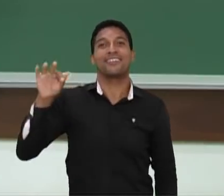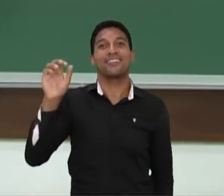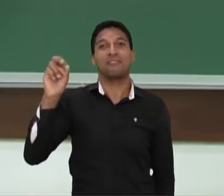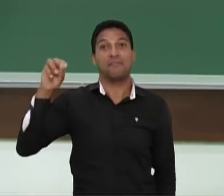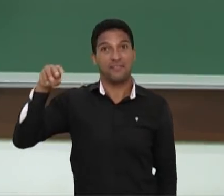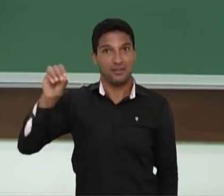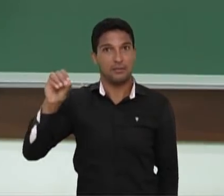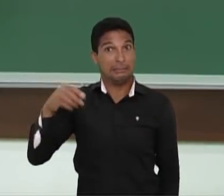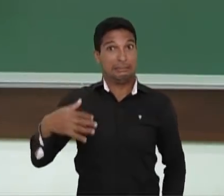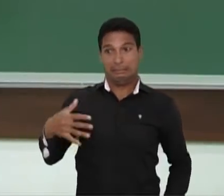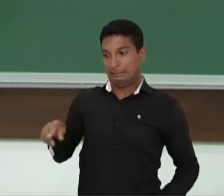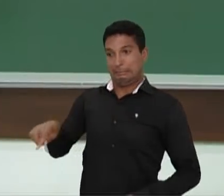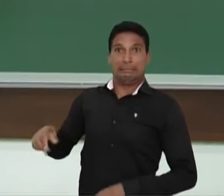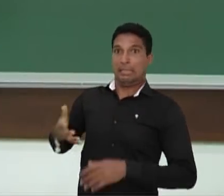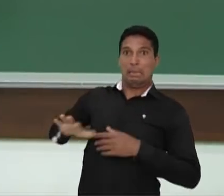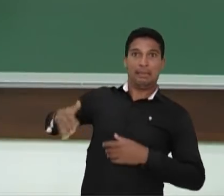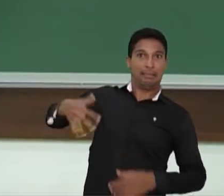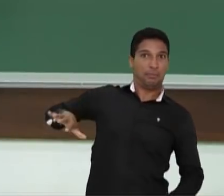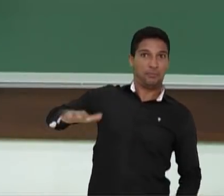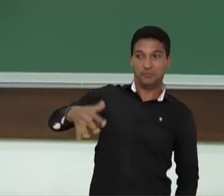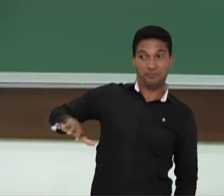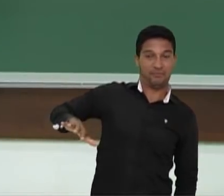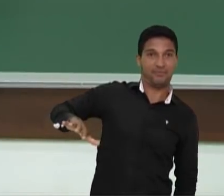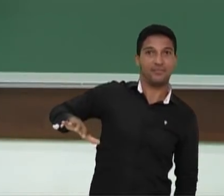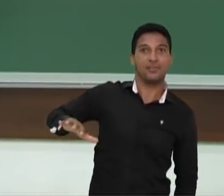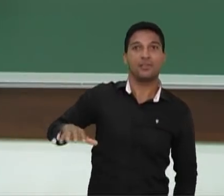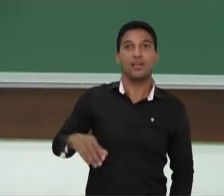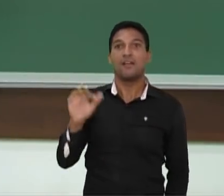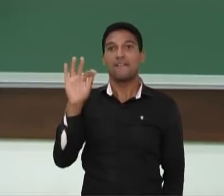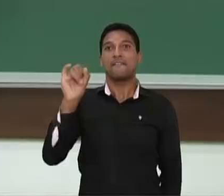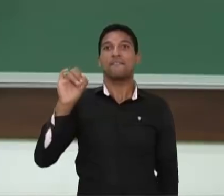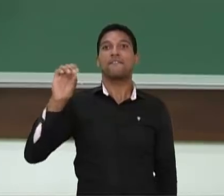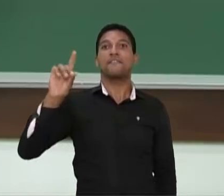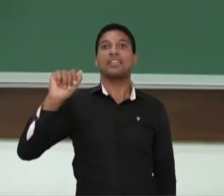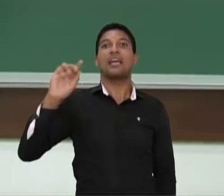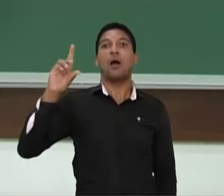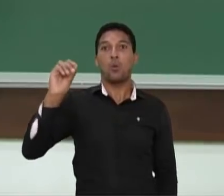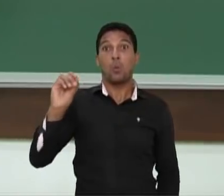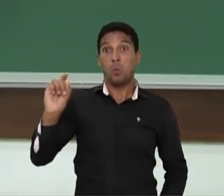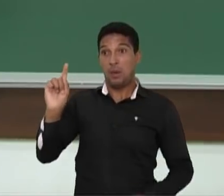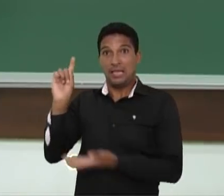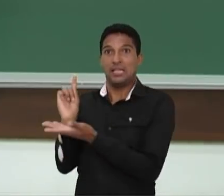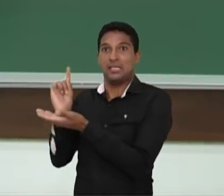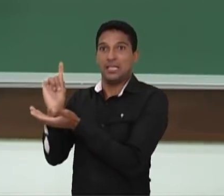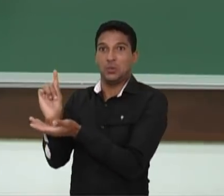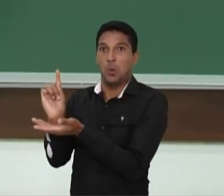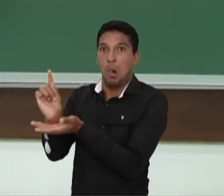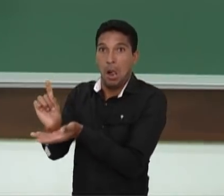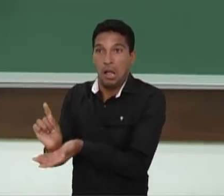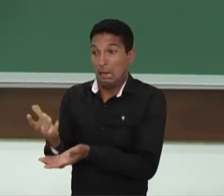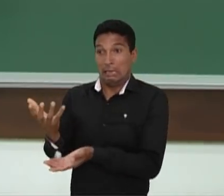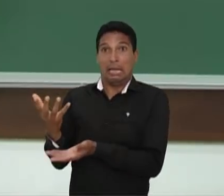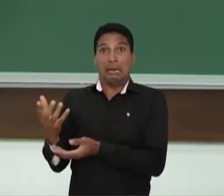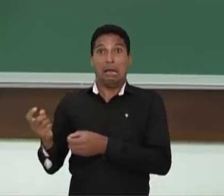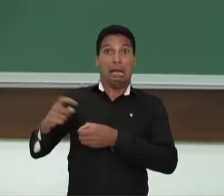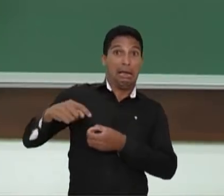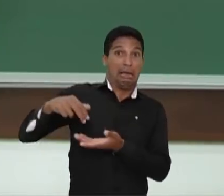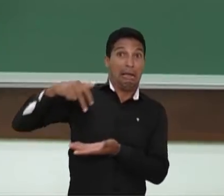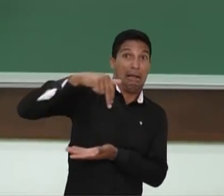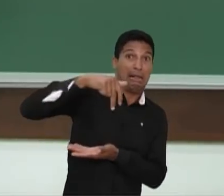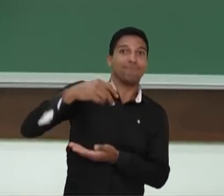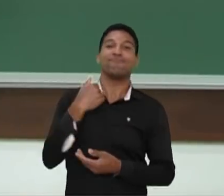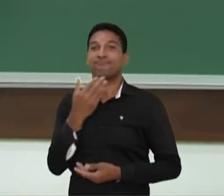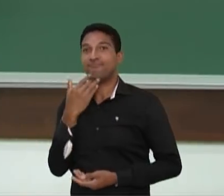seja, ninguém queria entrar nela, né? Inclusive o fidalgo entra e, opa, quero sair, né? Mas não teve jeito, ele ficou por lá, né? Porque ele